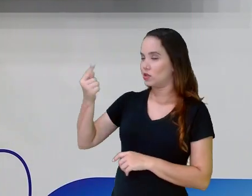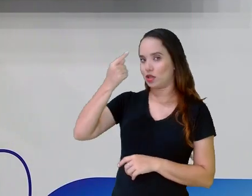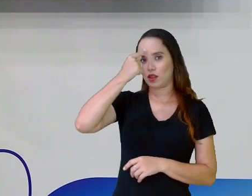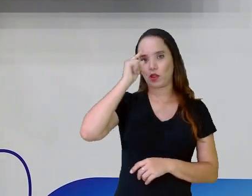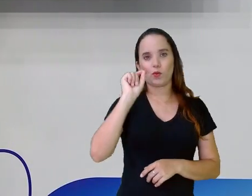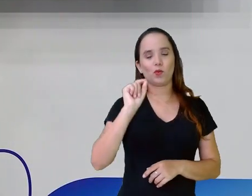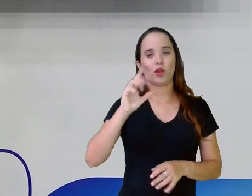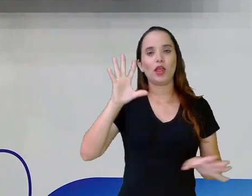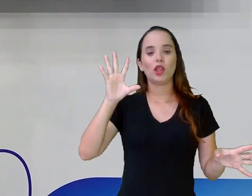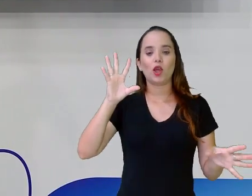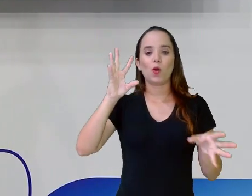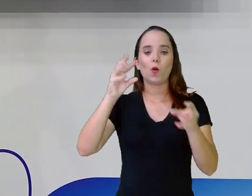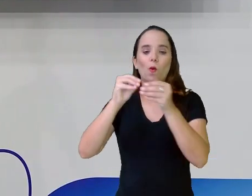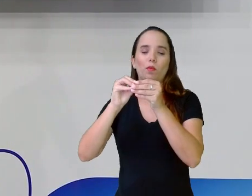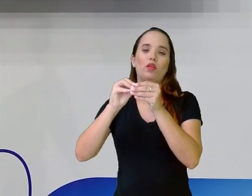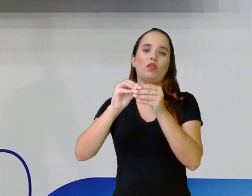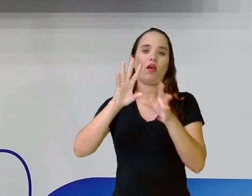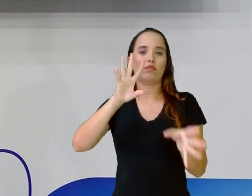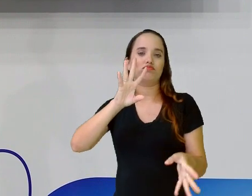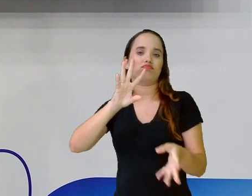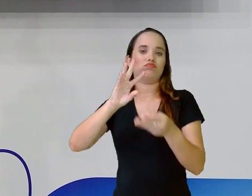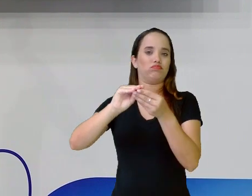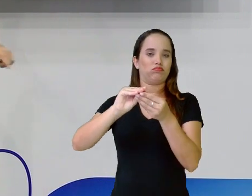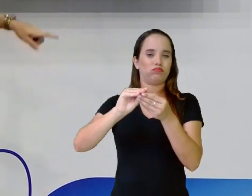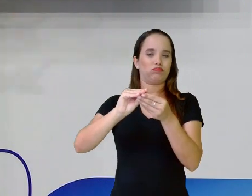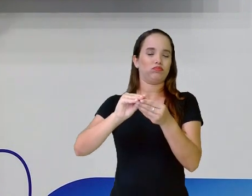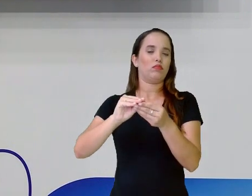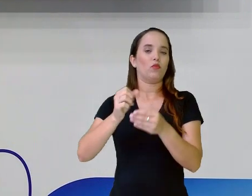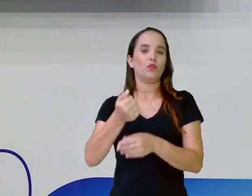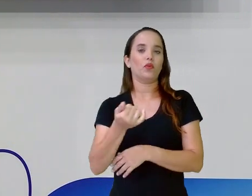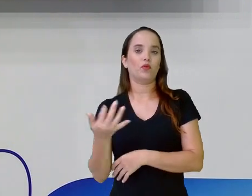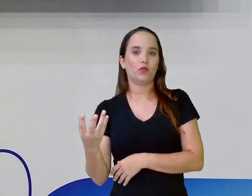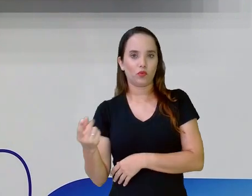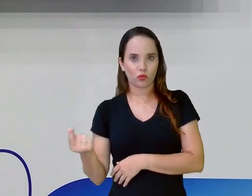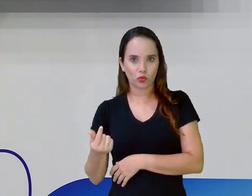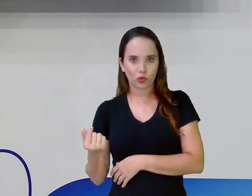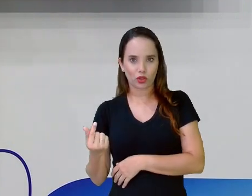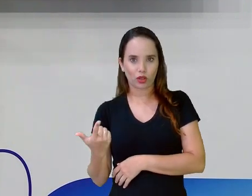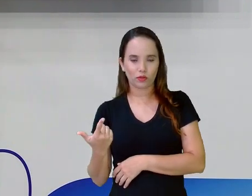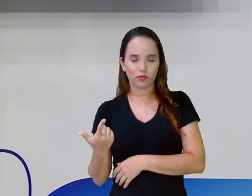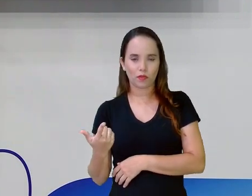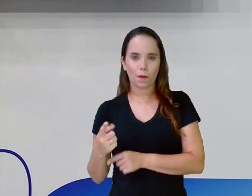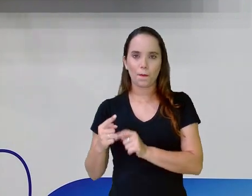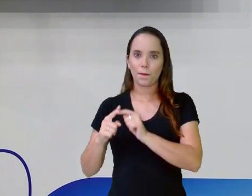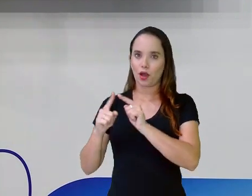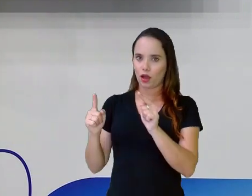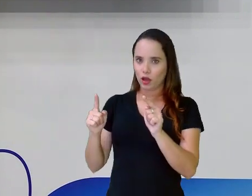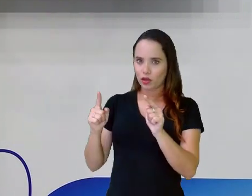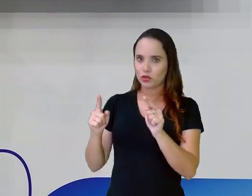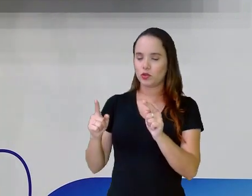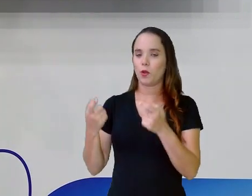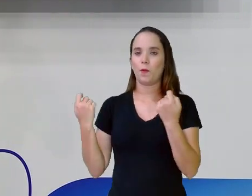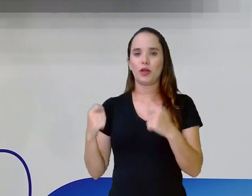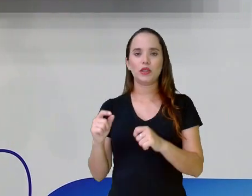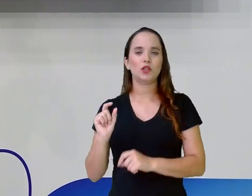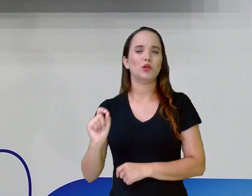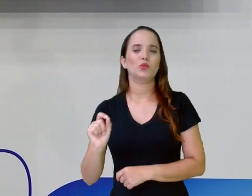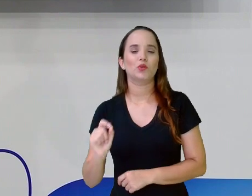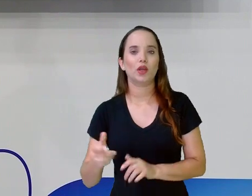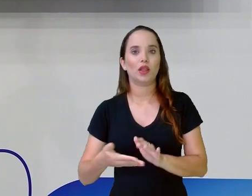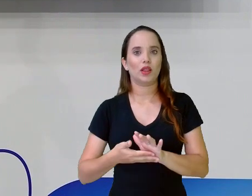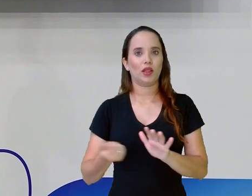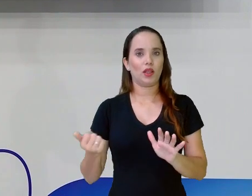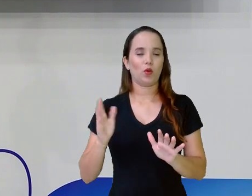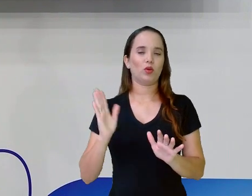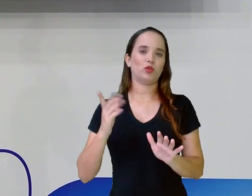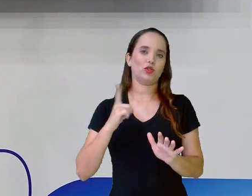Eu preciso de um valor para completar o dinheiro do jogo, mas para isso eu vou tirar o que eu já